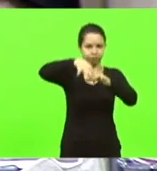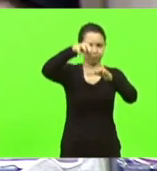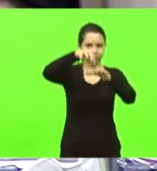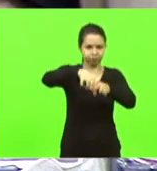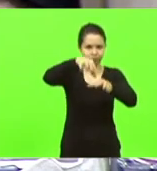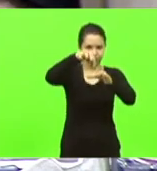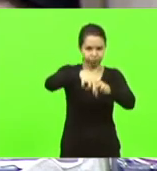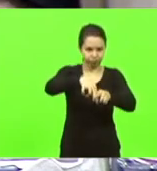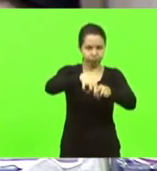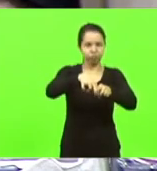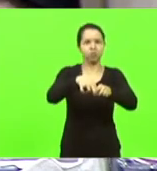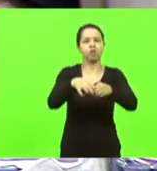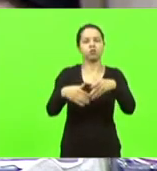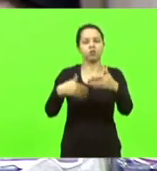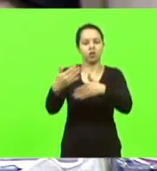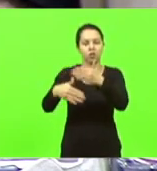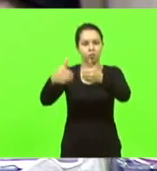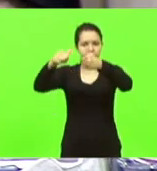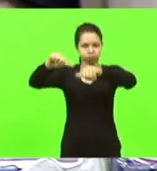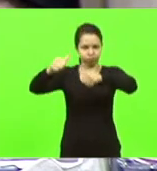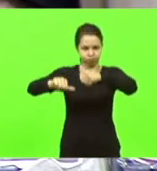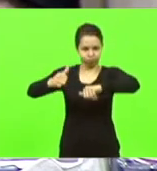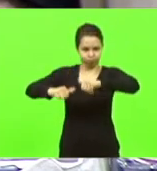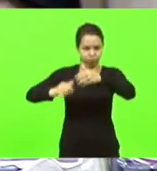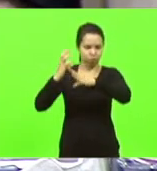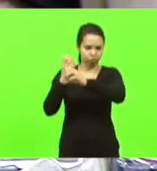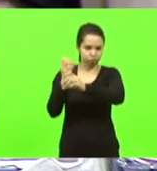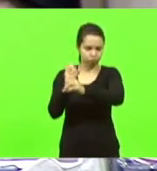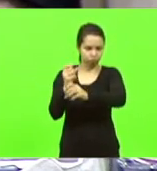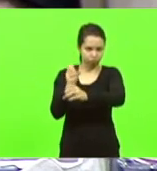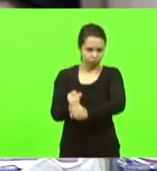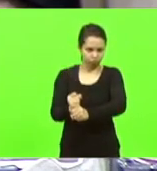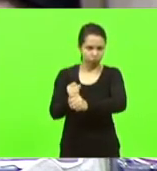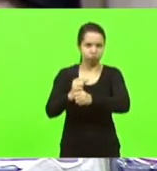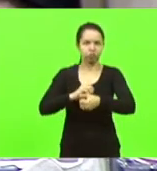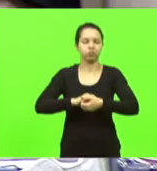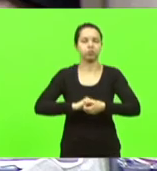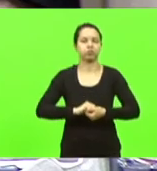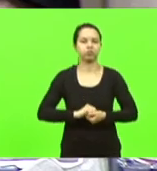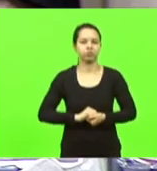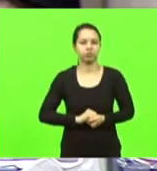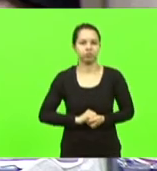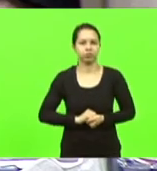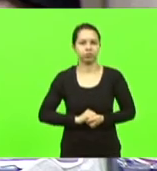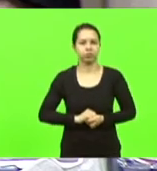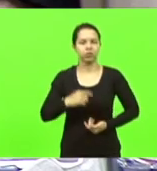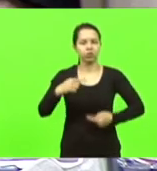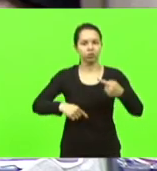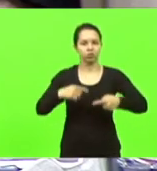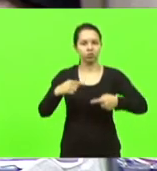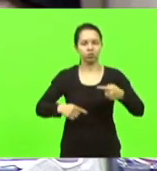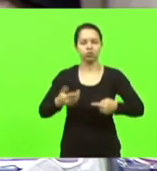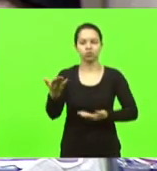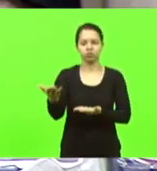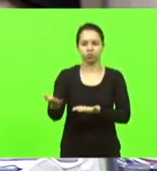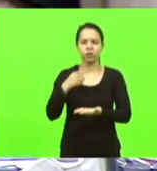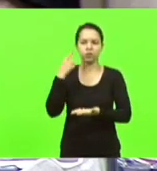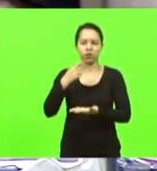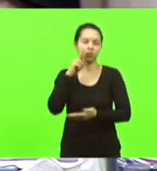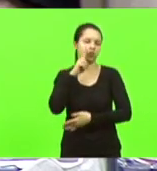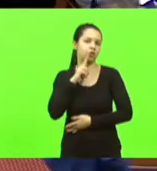para fins de auditoria em discussão e para discutir com a palavra Deputado Ivan